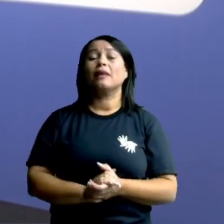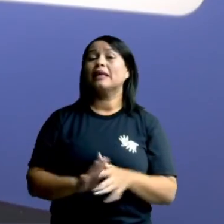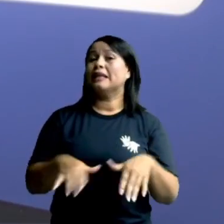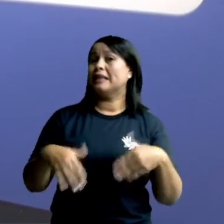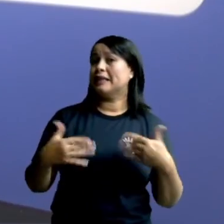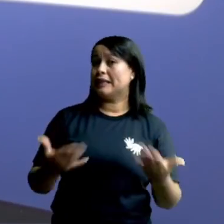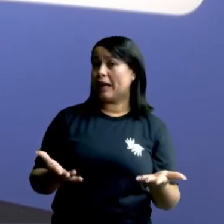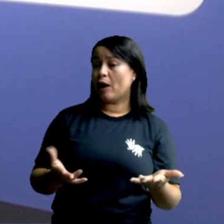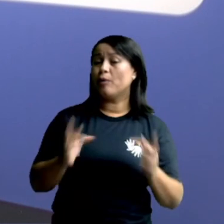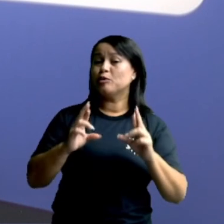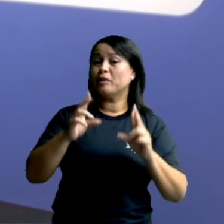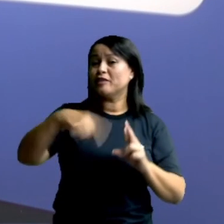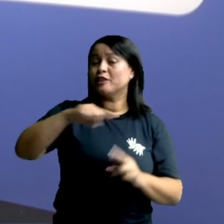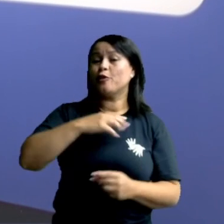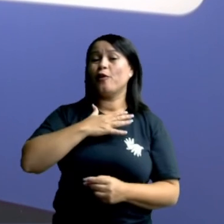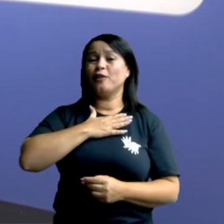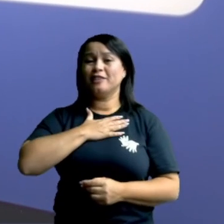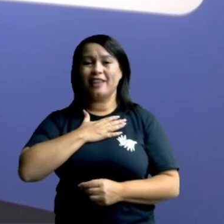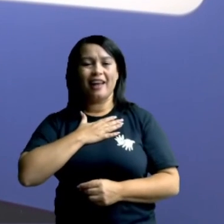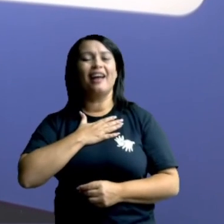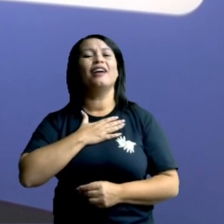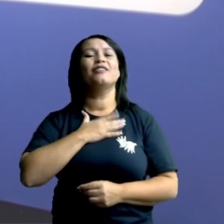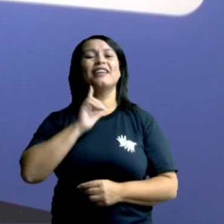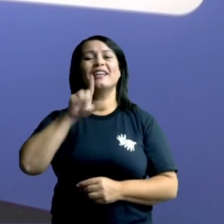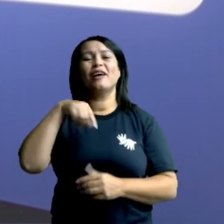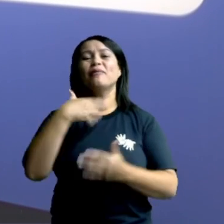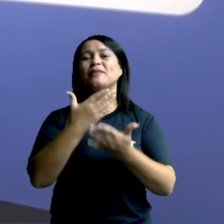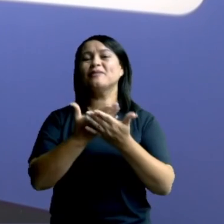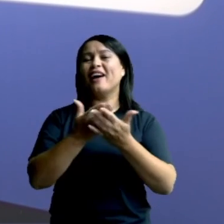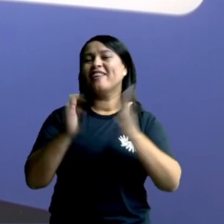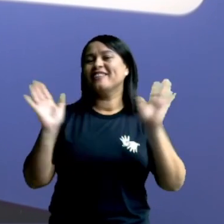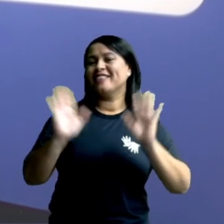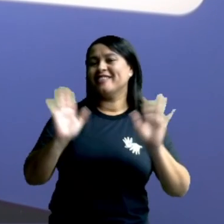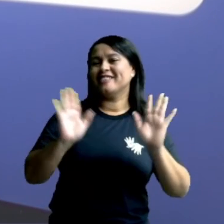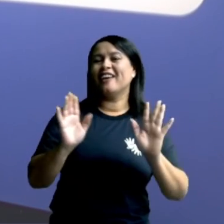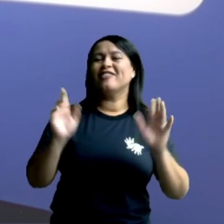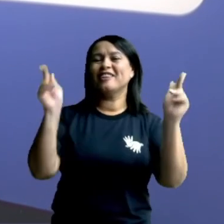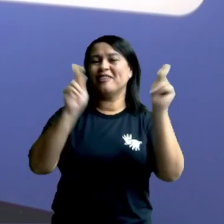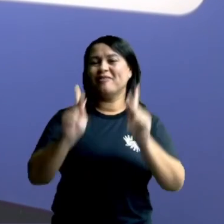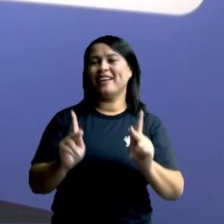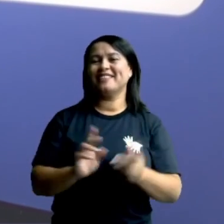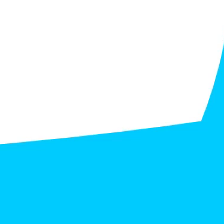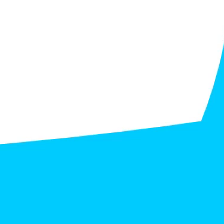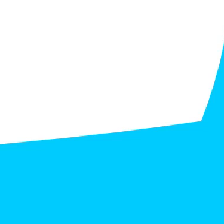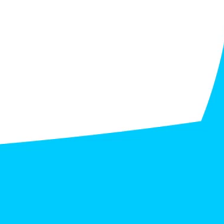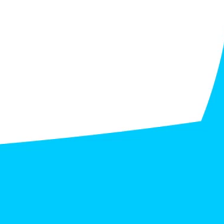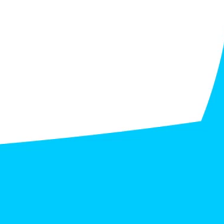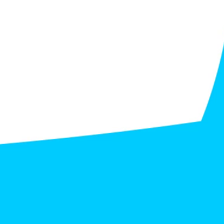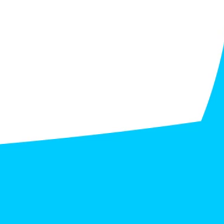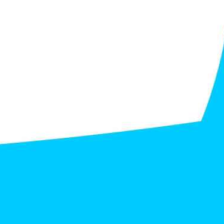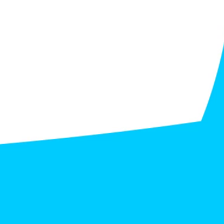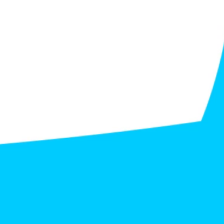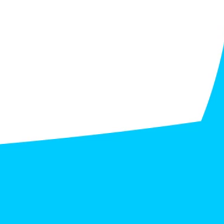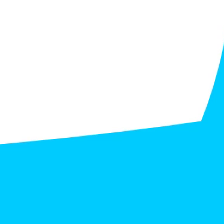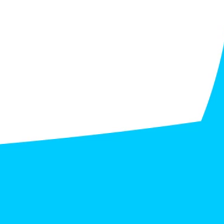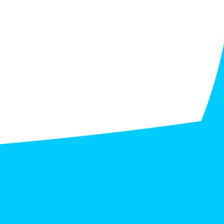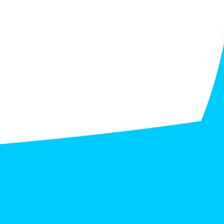Minha gente, e aí eu espero que vocês tenham gostado, né? Até a próxima e tchau, tchau. Fiquem na paz.